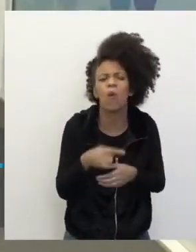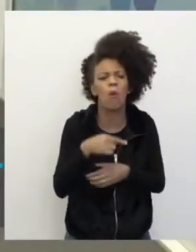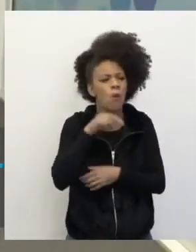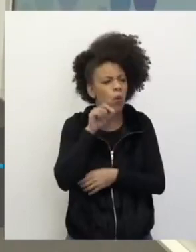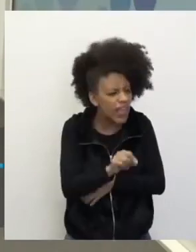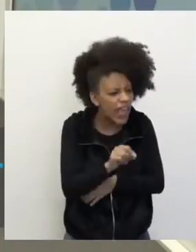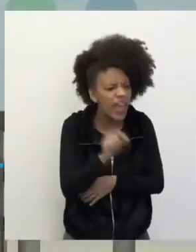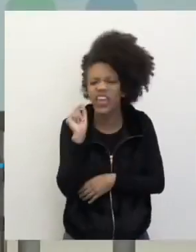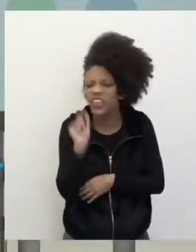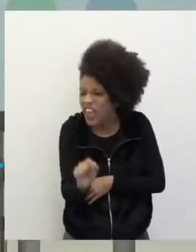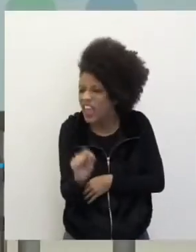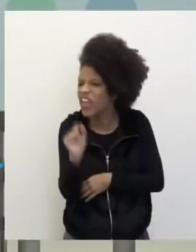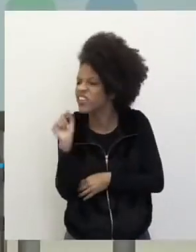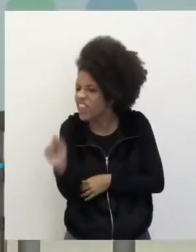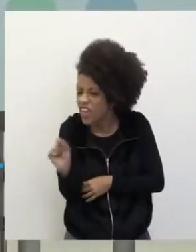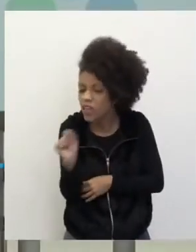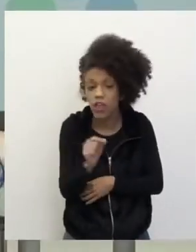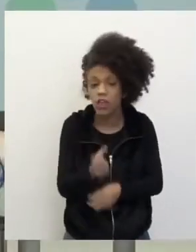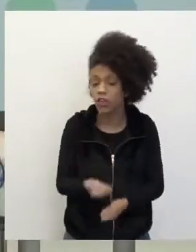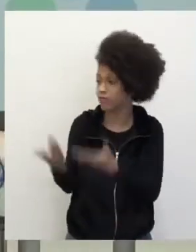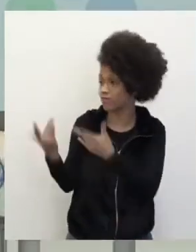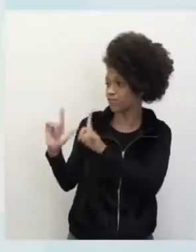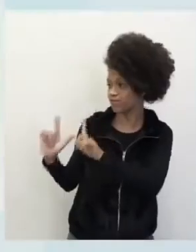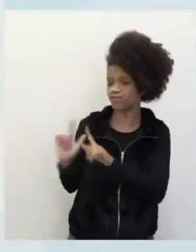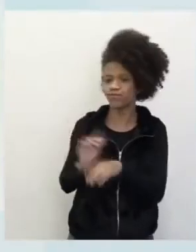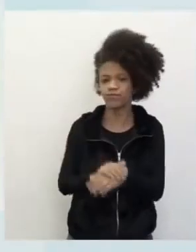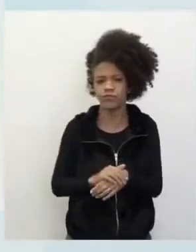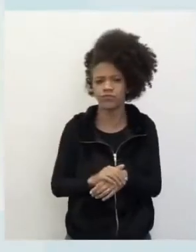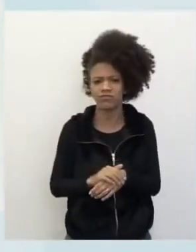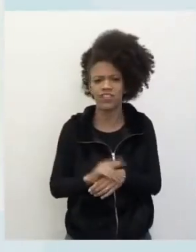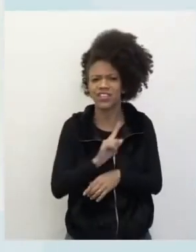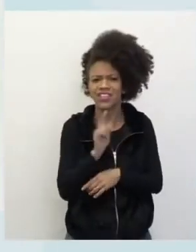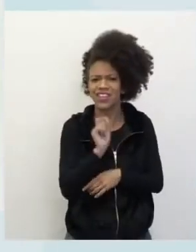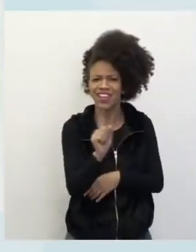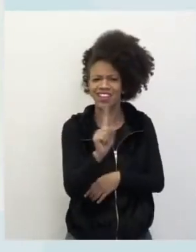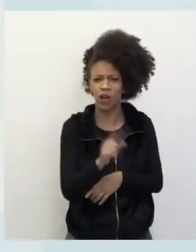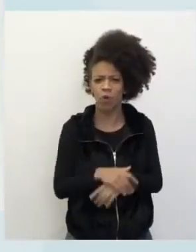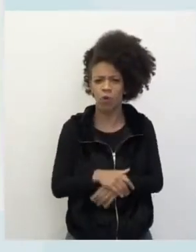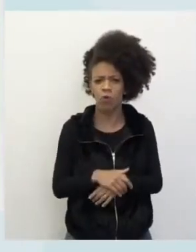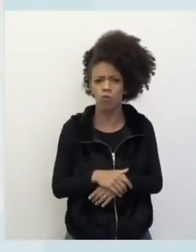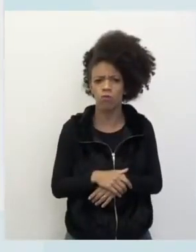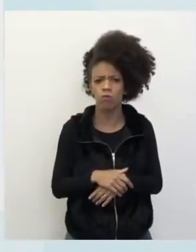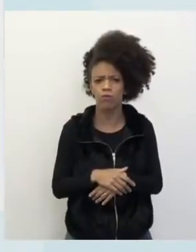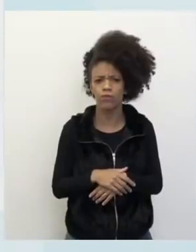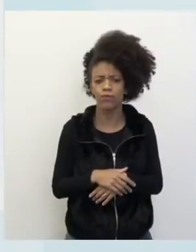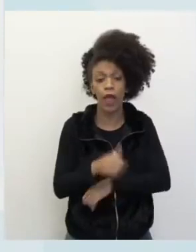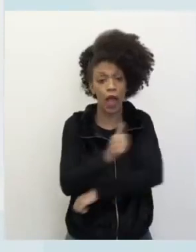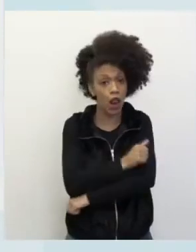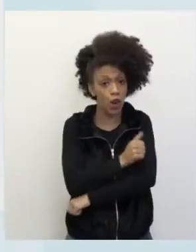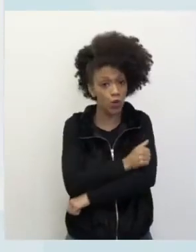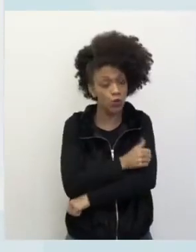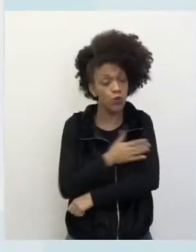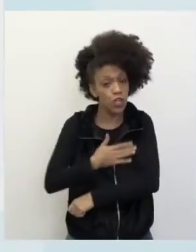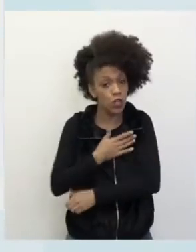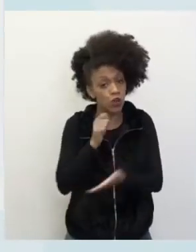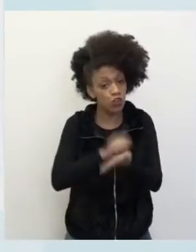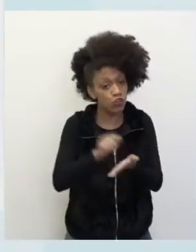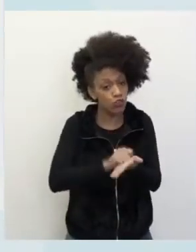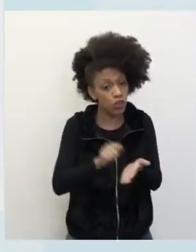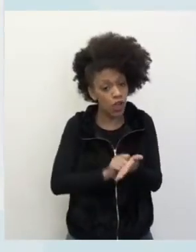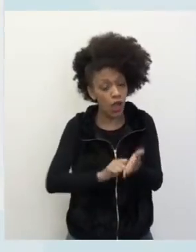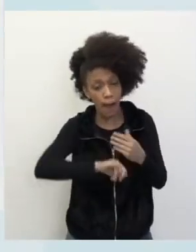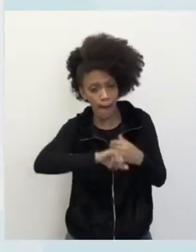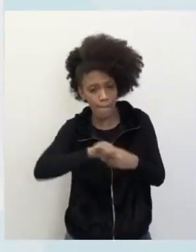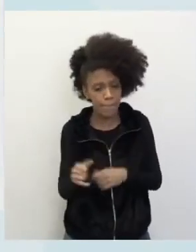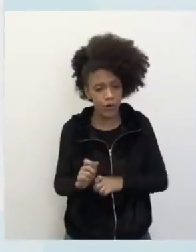quer colocar um quê, e olha aí na tela. Não coloca quê não. Aluno que gosta de escrever, aproveita aí na